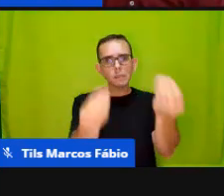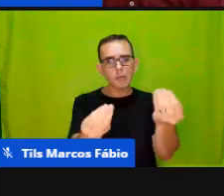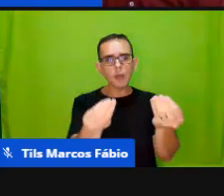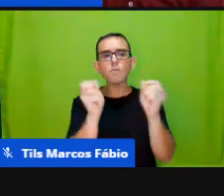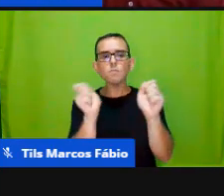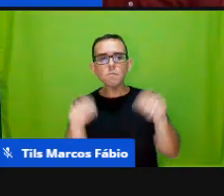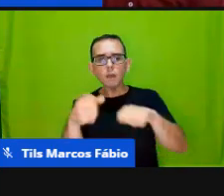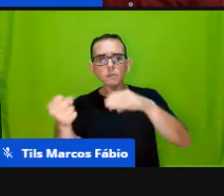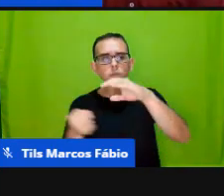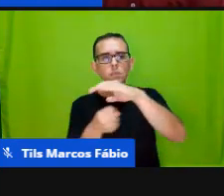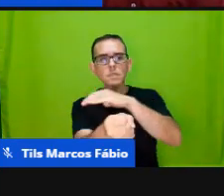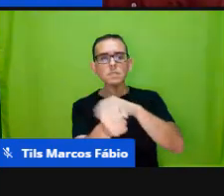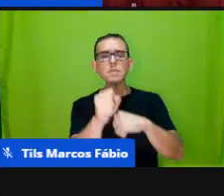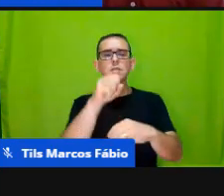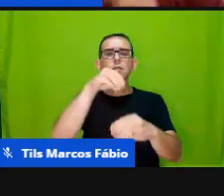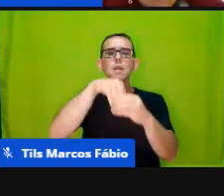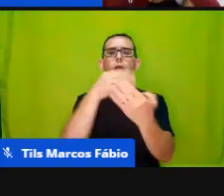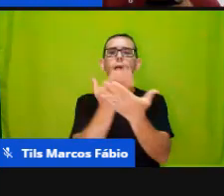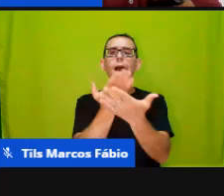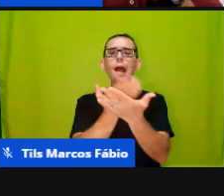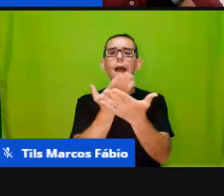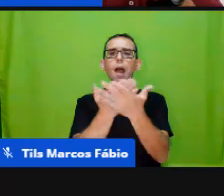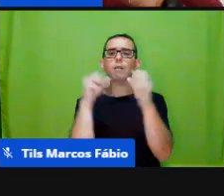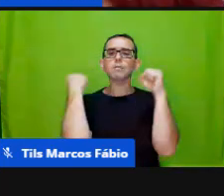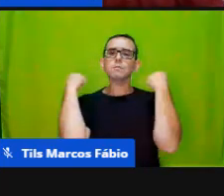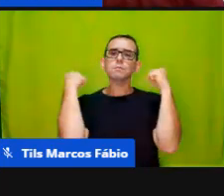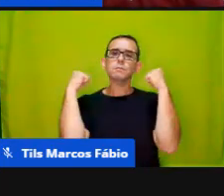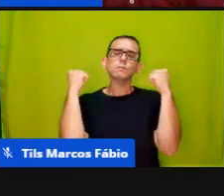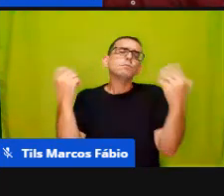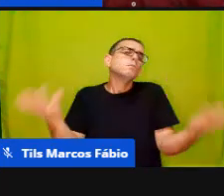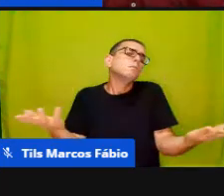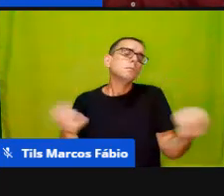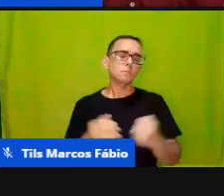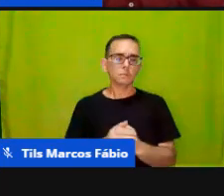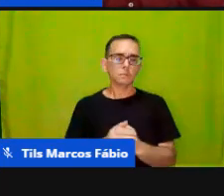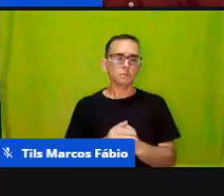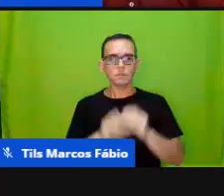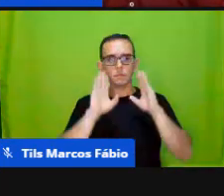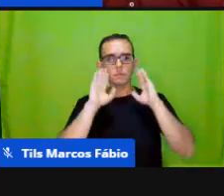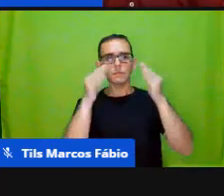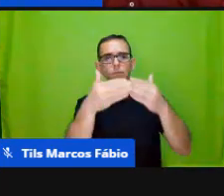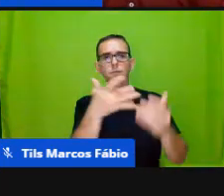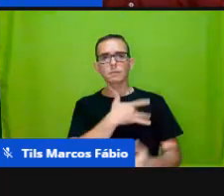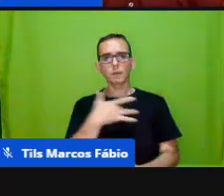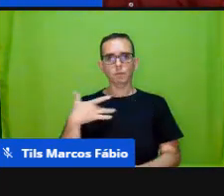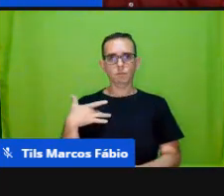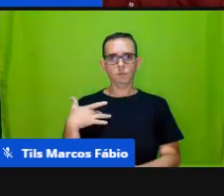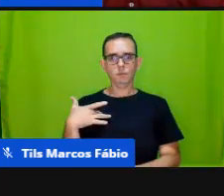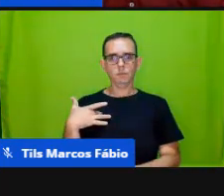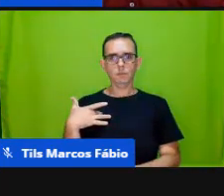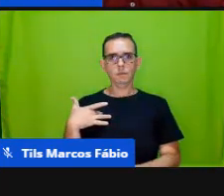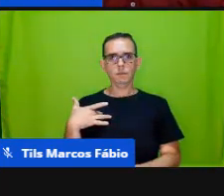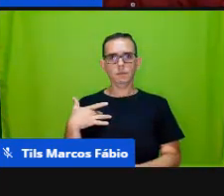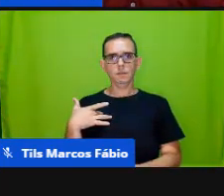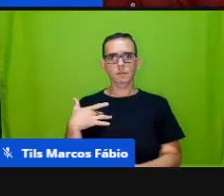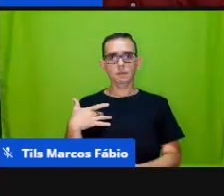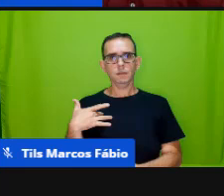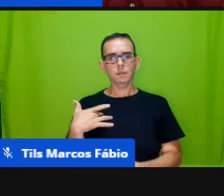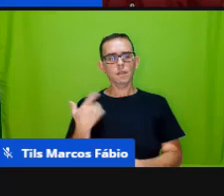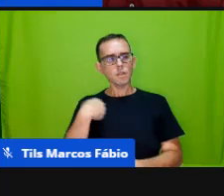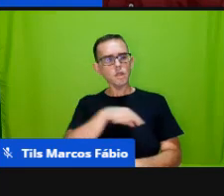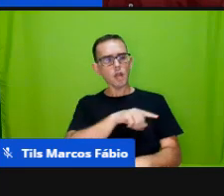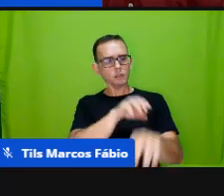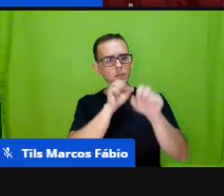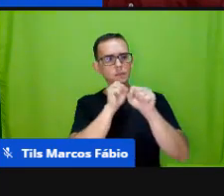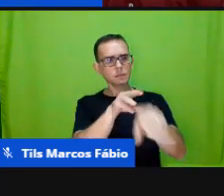inserir nas aulas de educação física, né? Em questão da saúde. Nós estamos ensinando a nossos